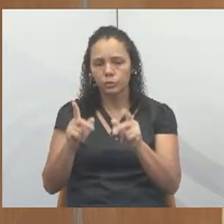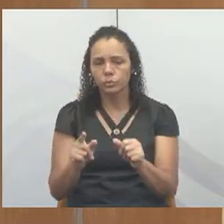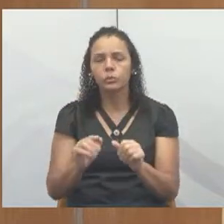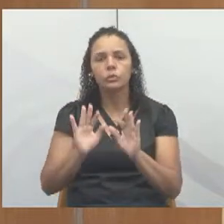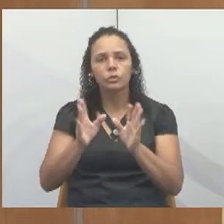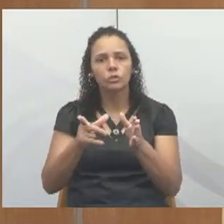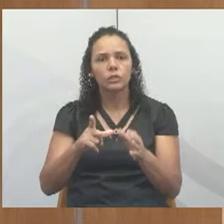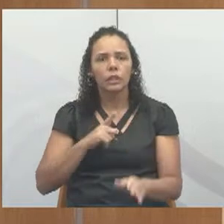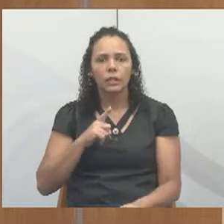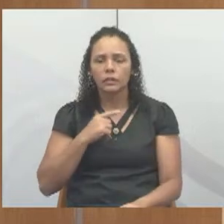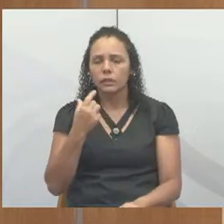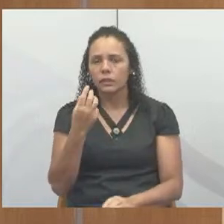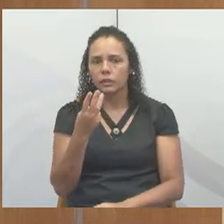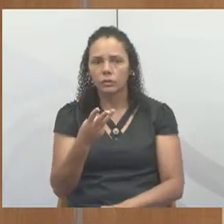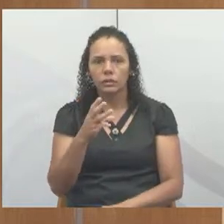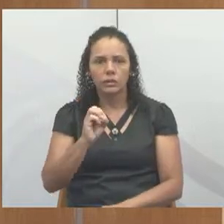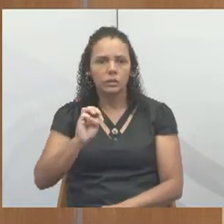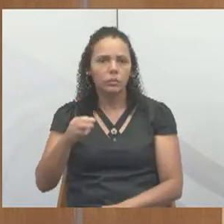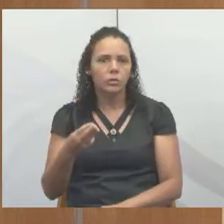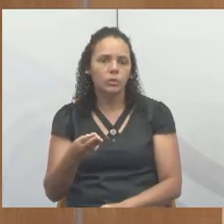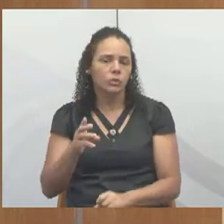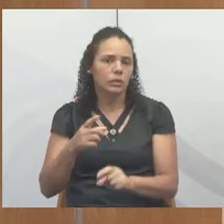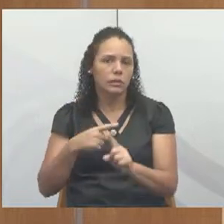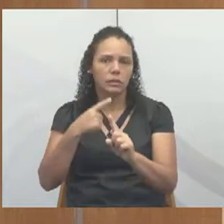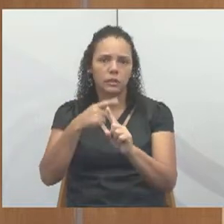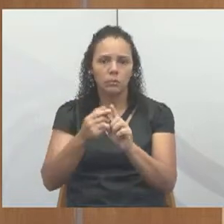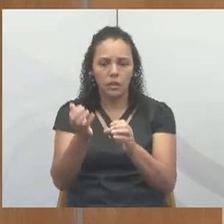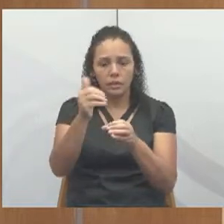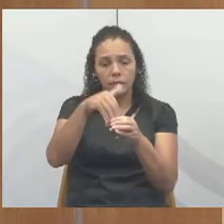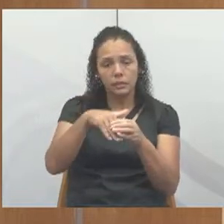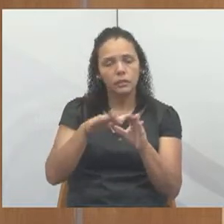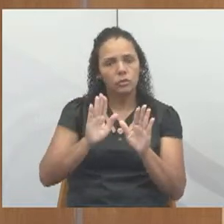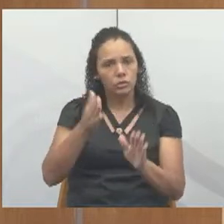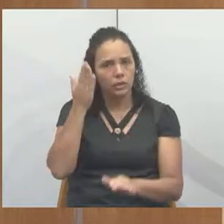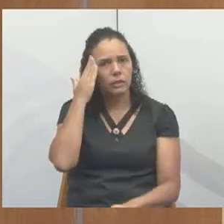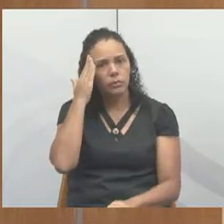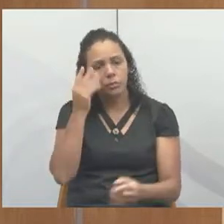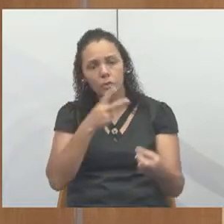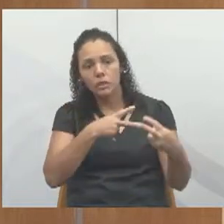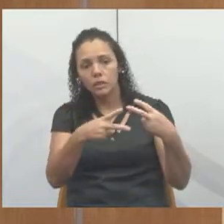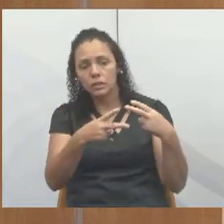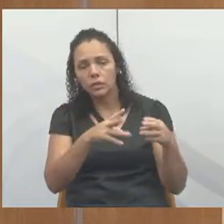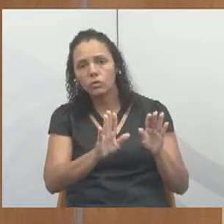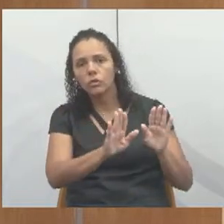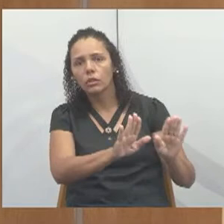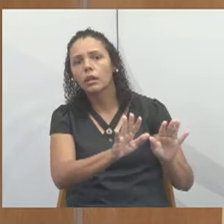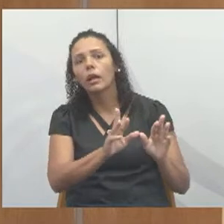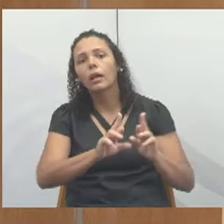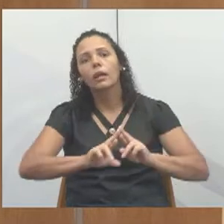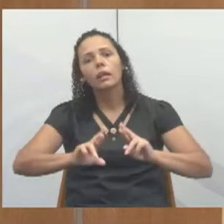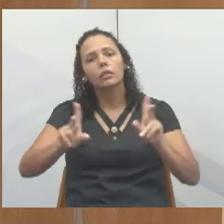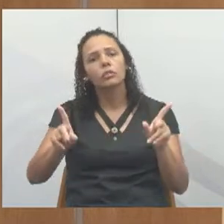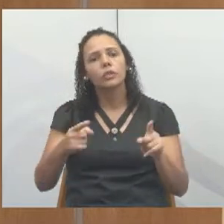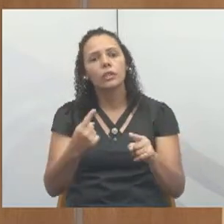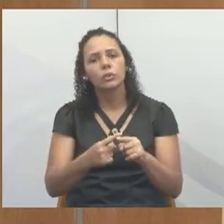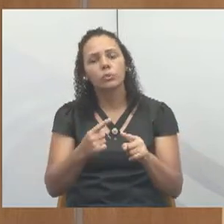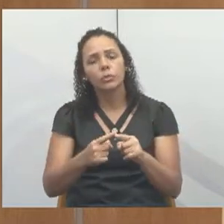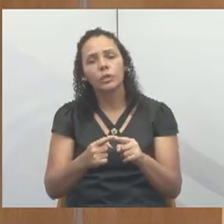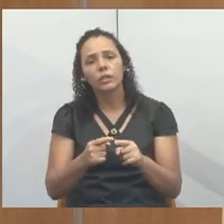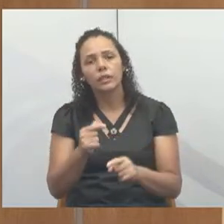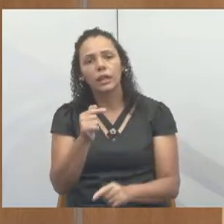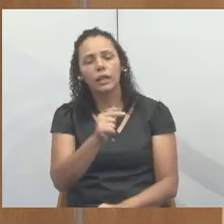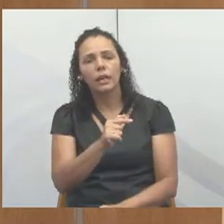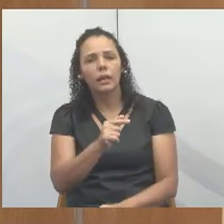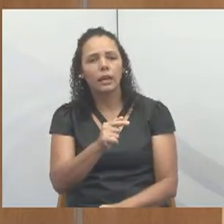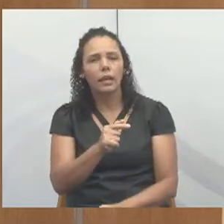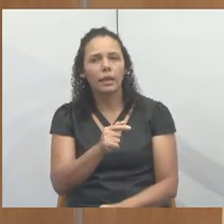esses 30 milhões a mais do IPMJ. São José tem um caso diferente, porque eles deram um calote no